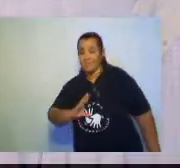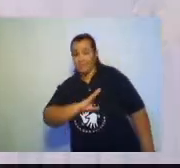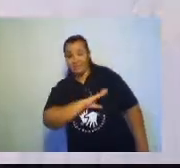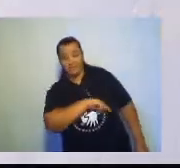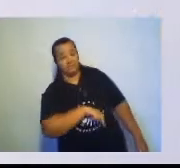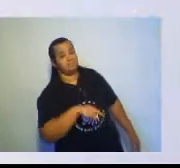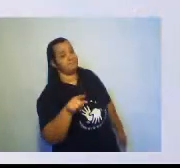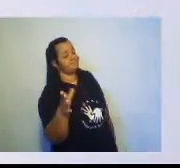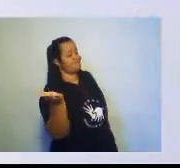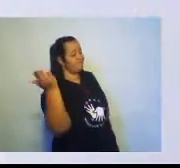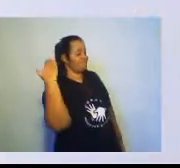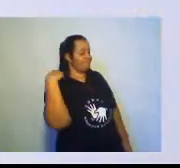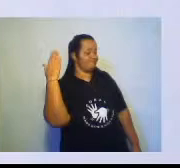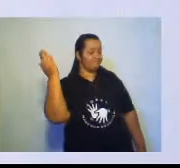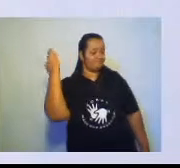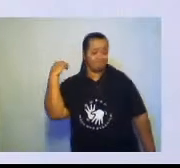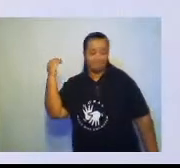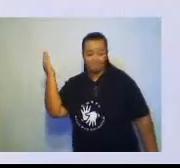Amei você